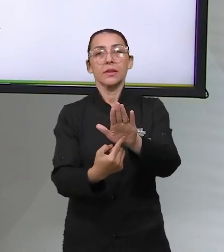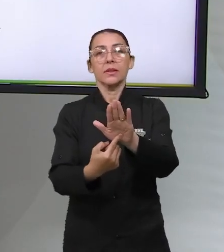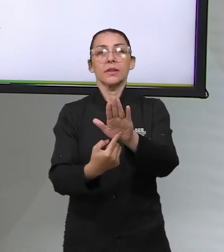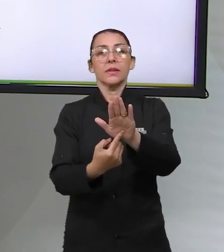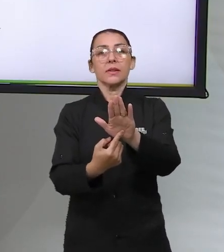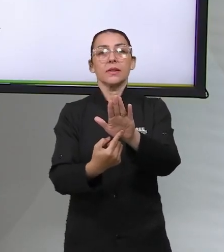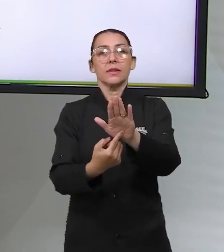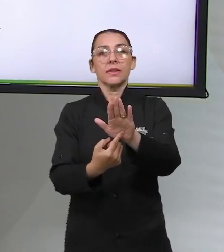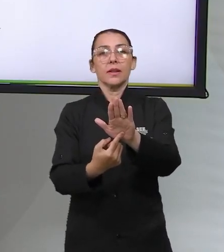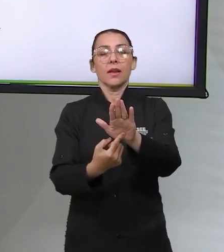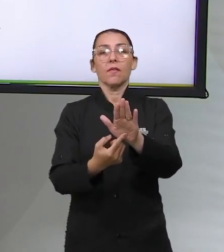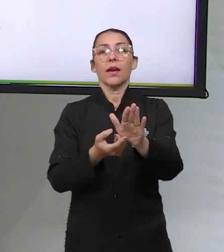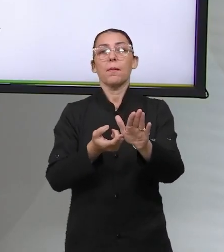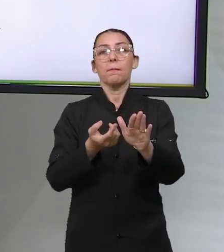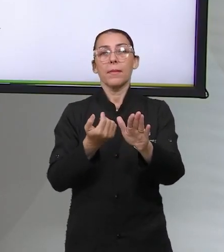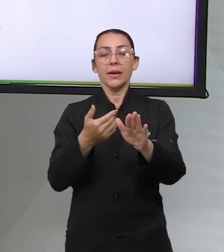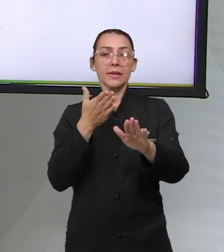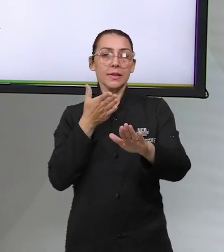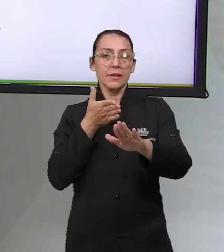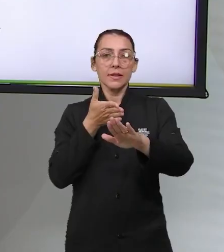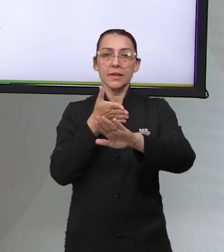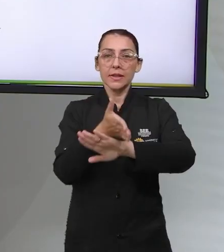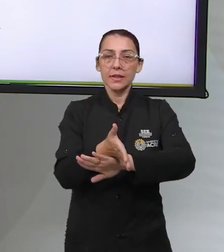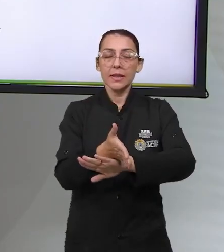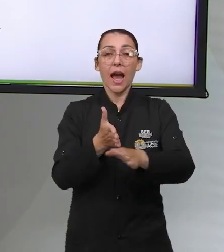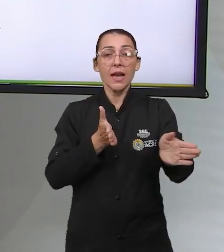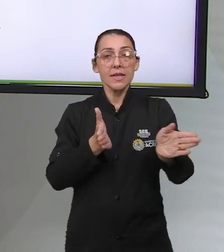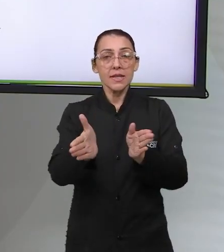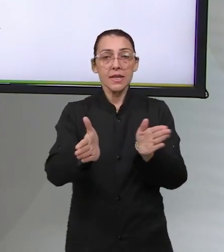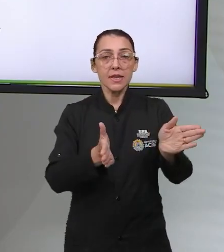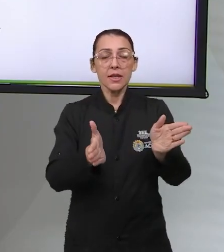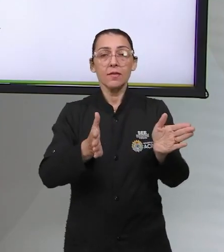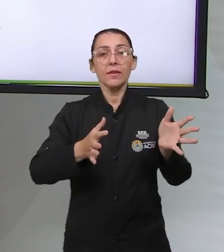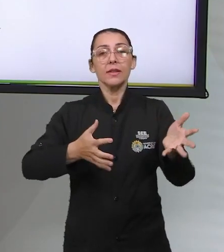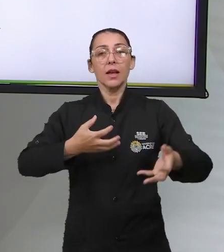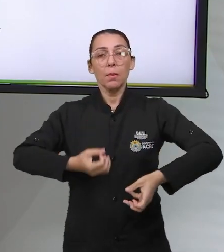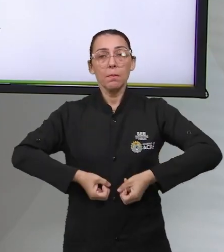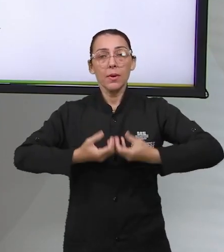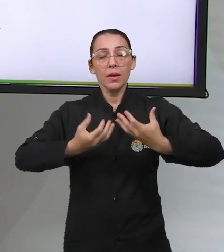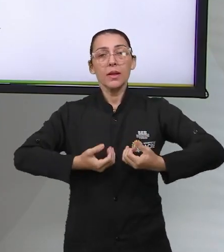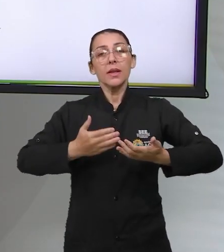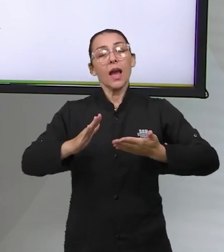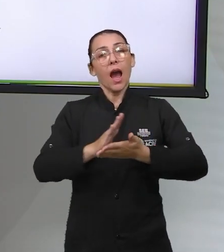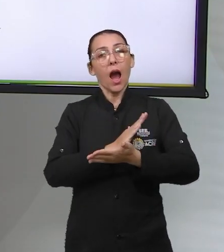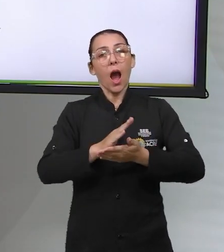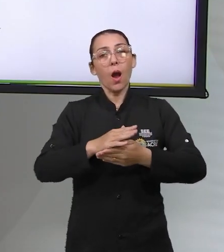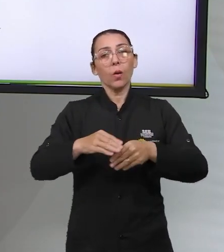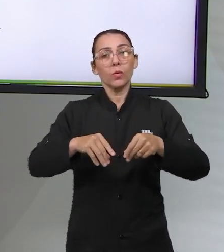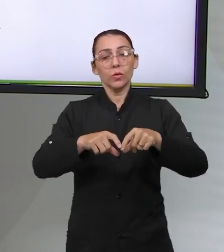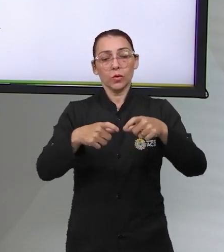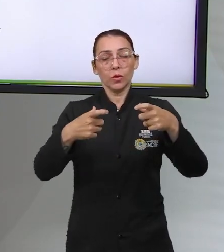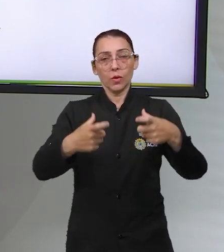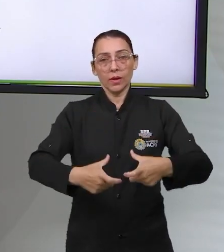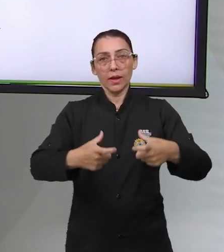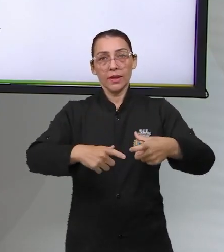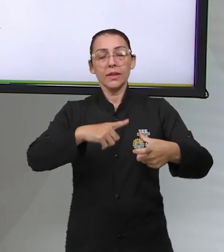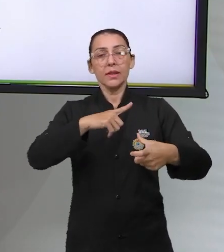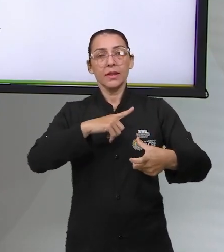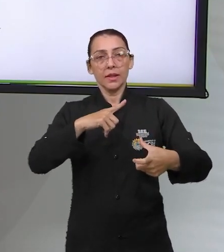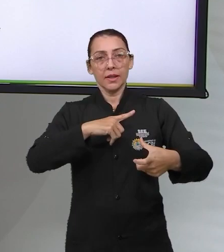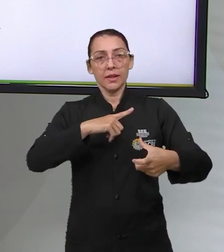de viabilizar o acesso dessas manifestações culturais em alguns territórios existentes